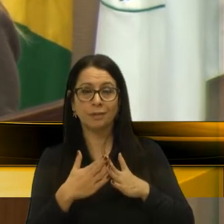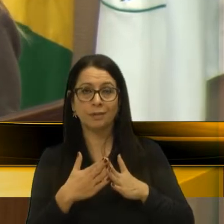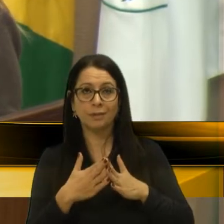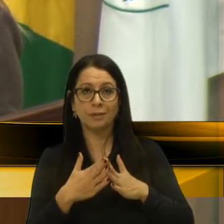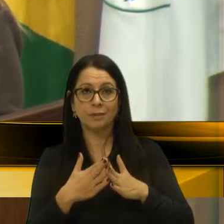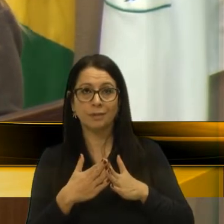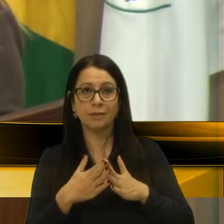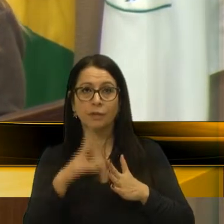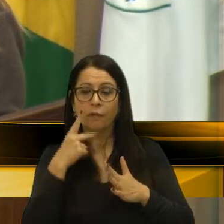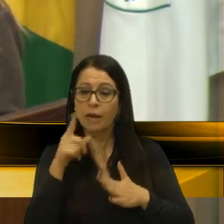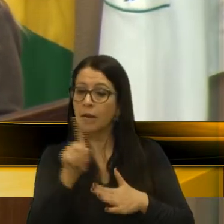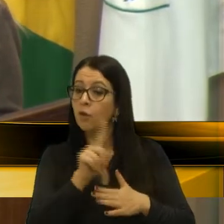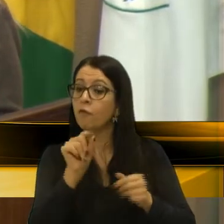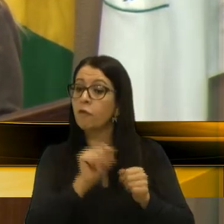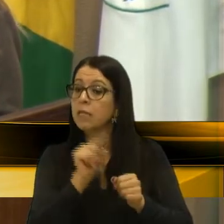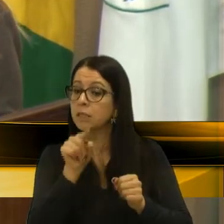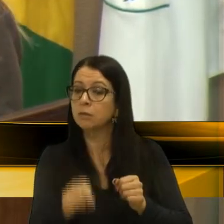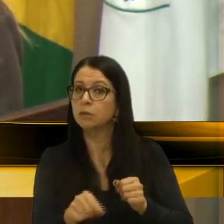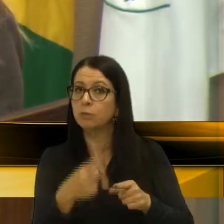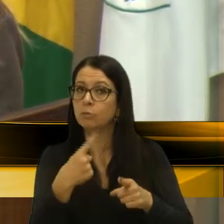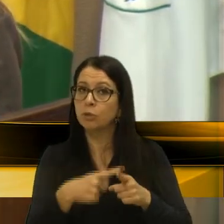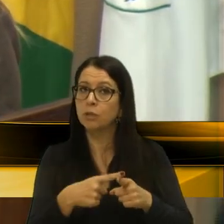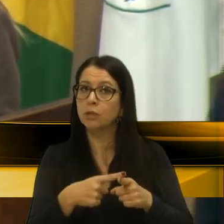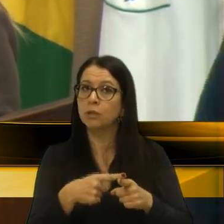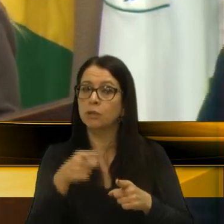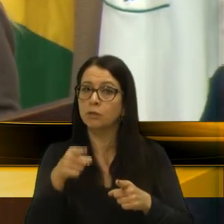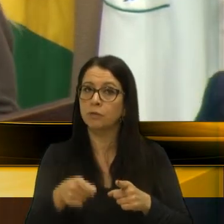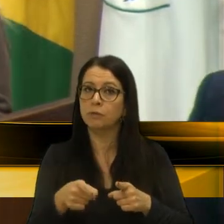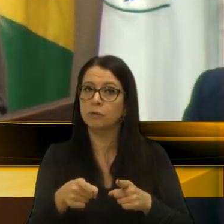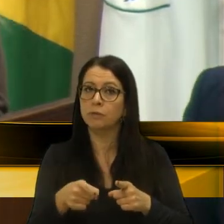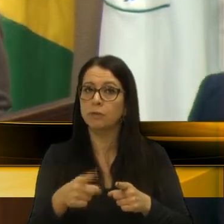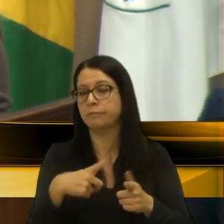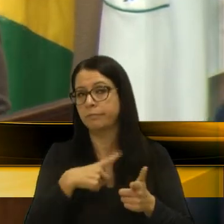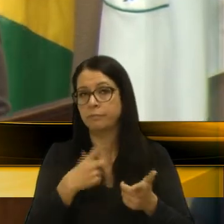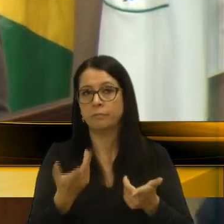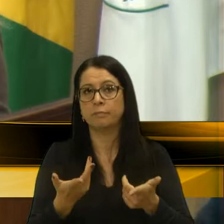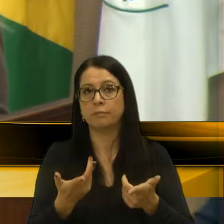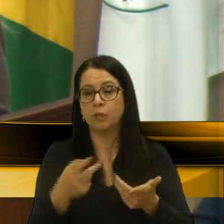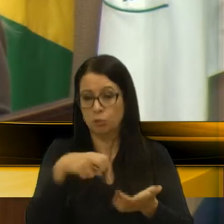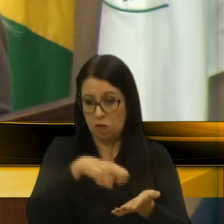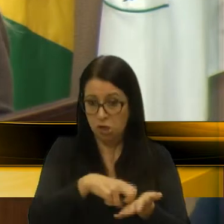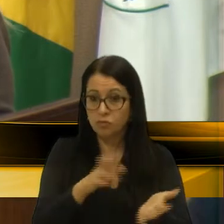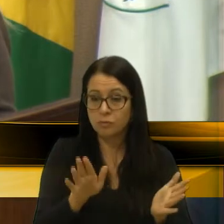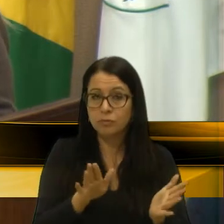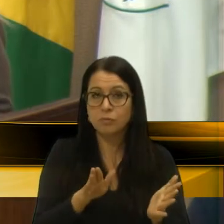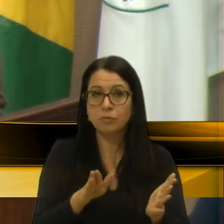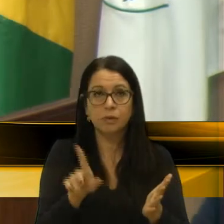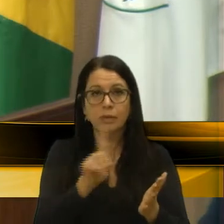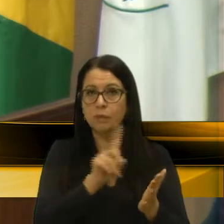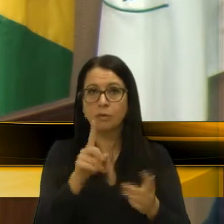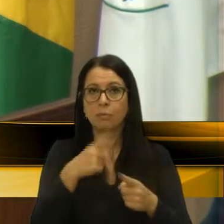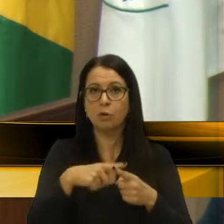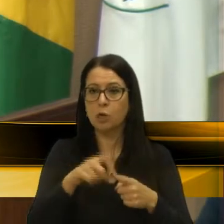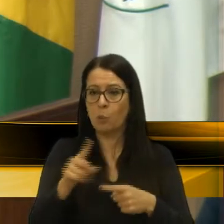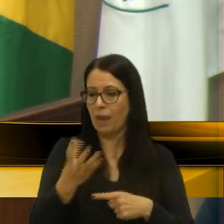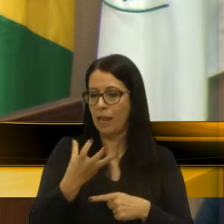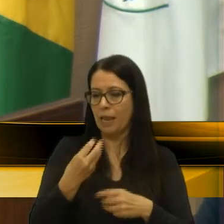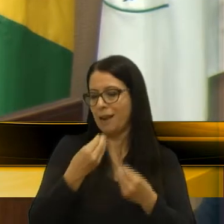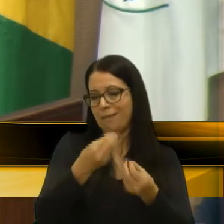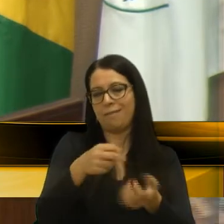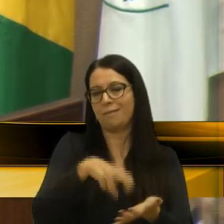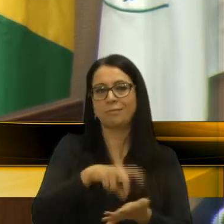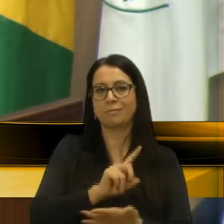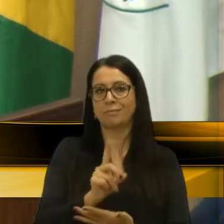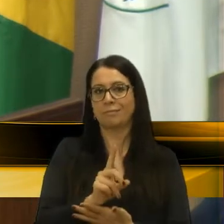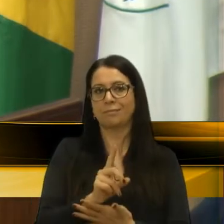quando a gente diz não faz isso porque senão tu vai ter o castigo, não é porque a gente queira dar o